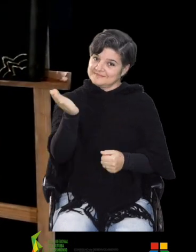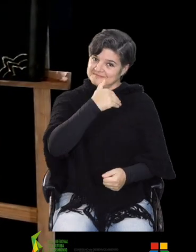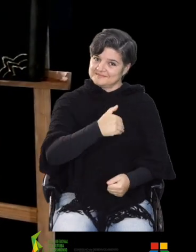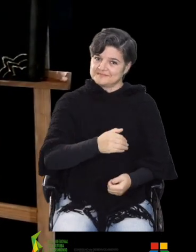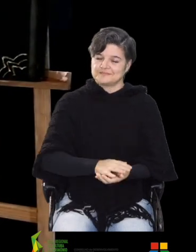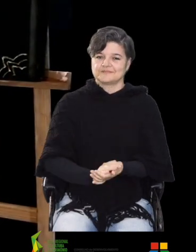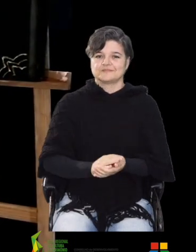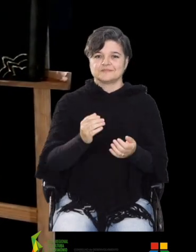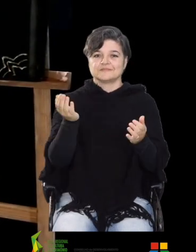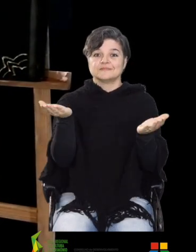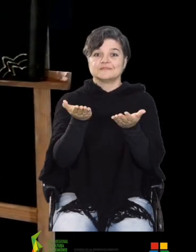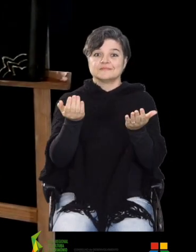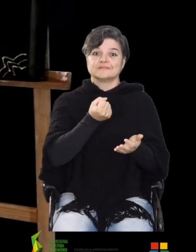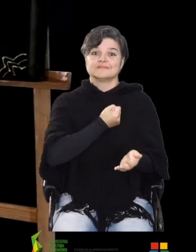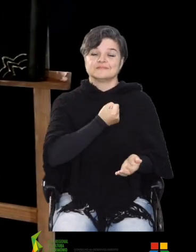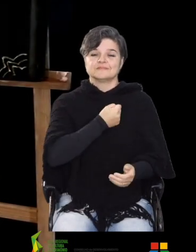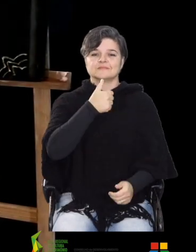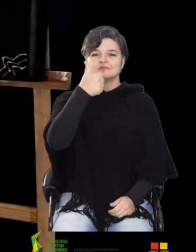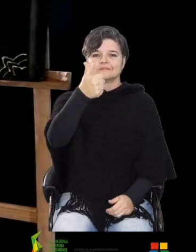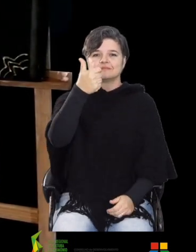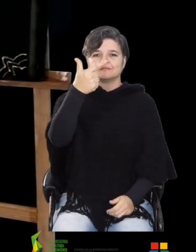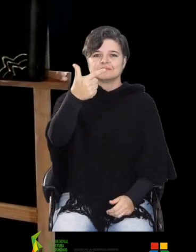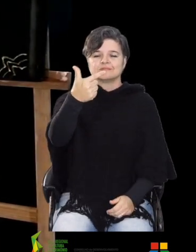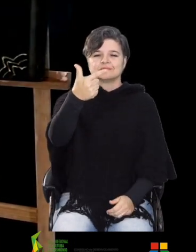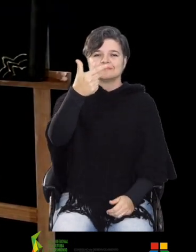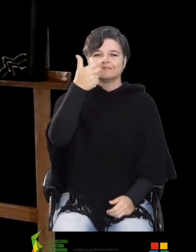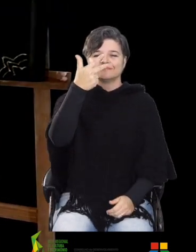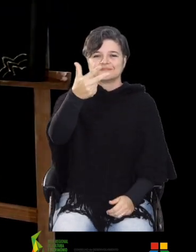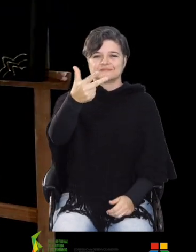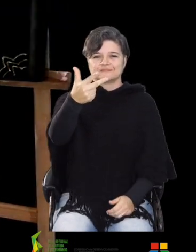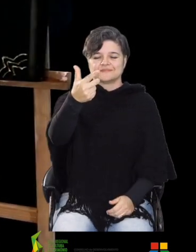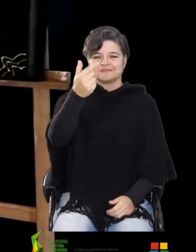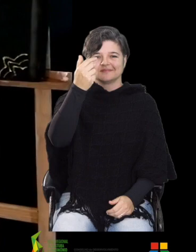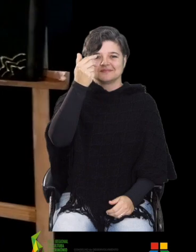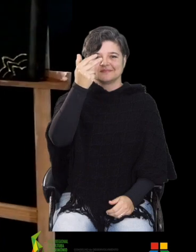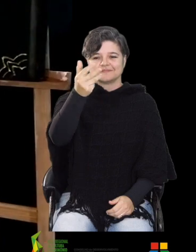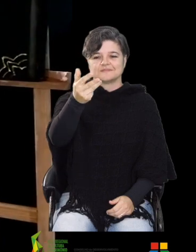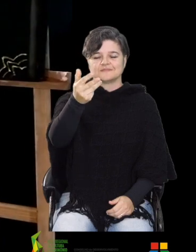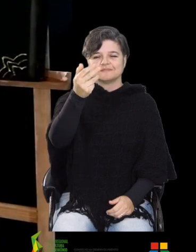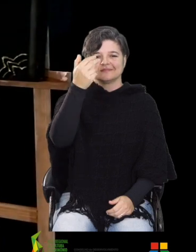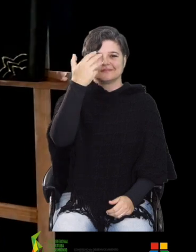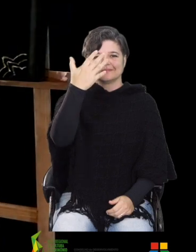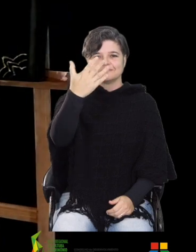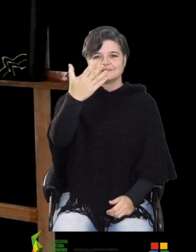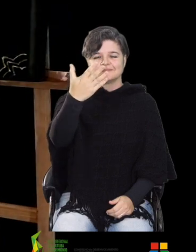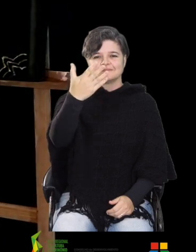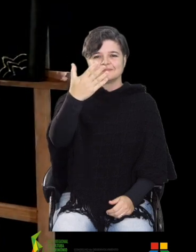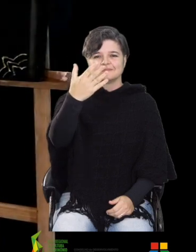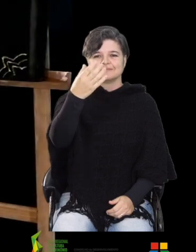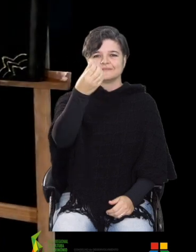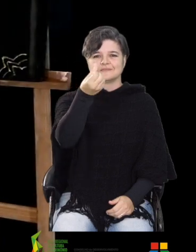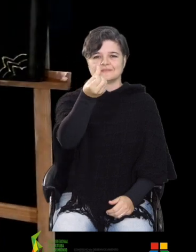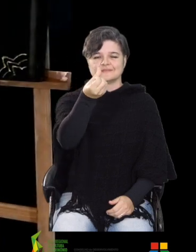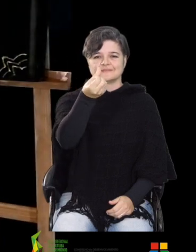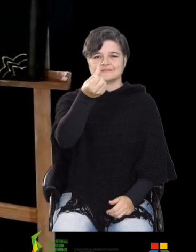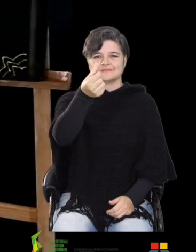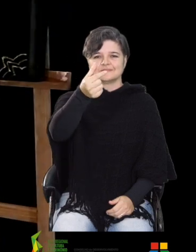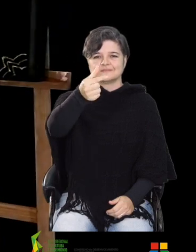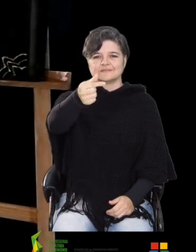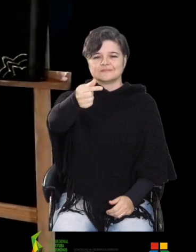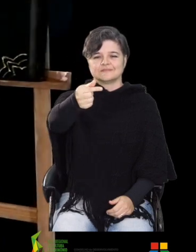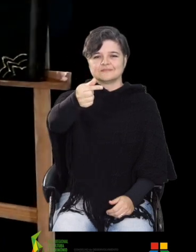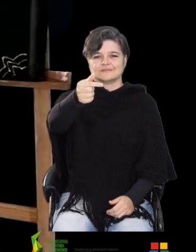comigo um dois três quatro cinco seis